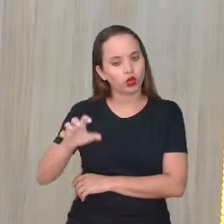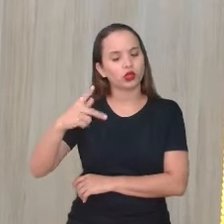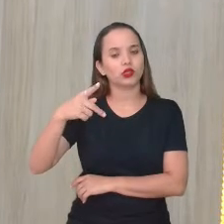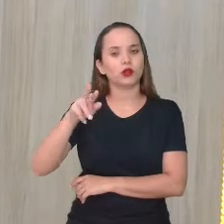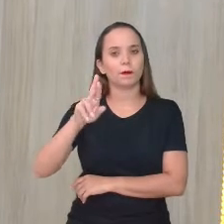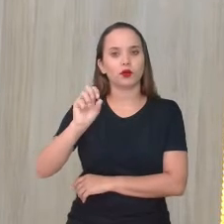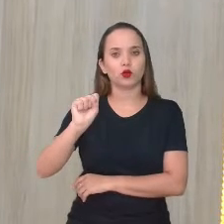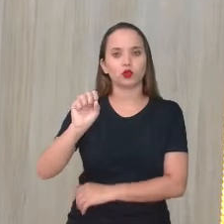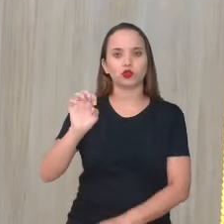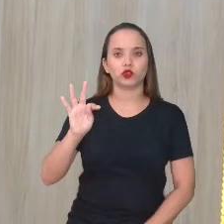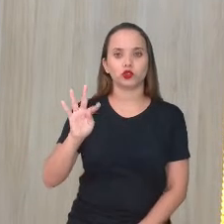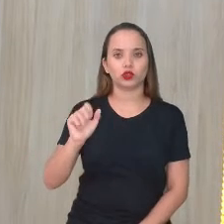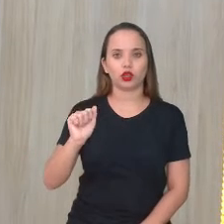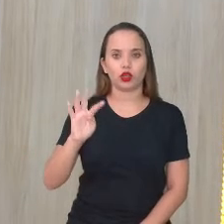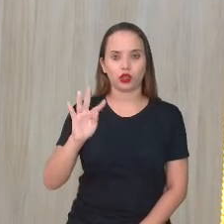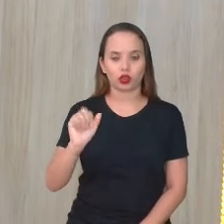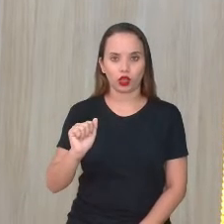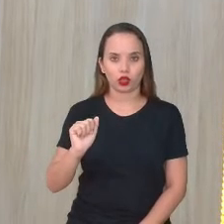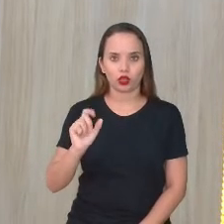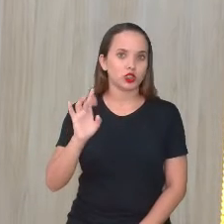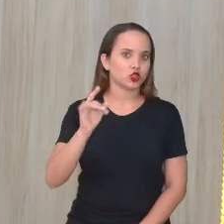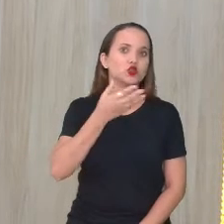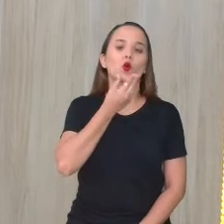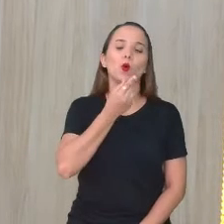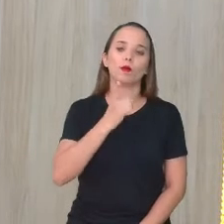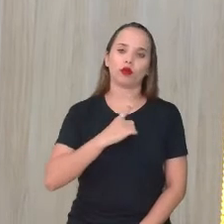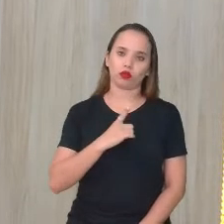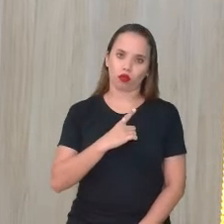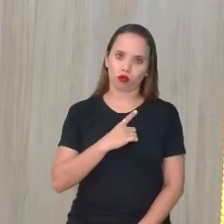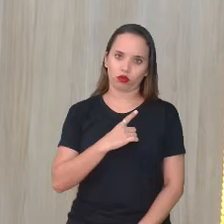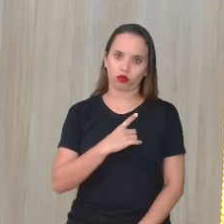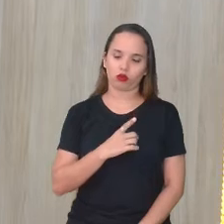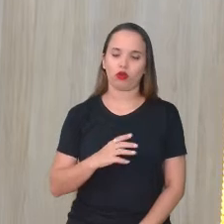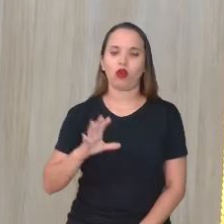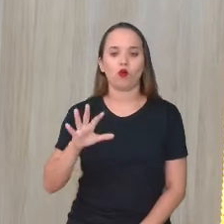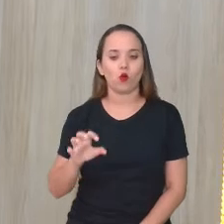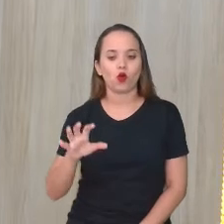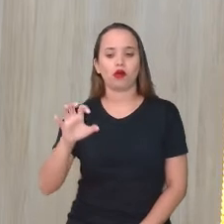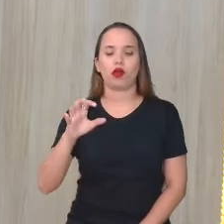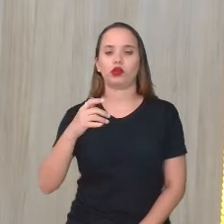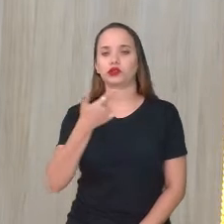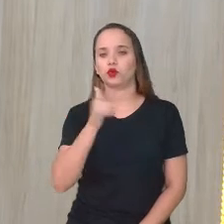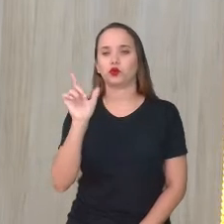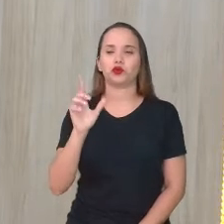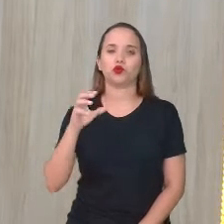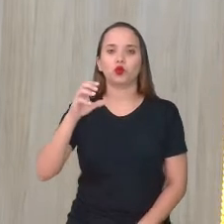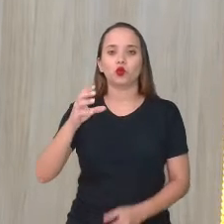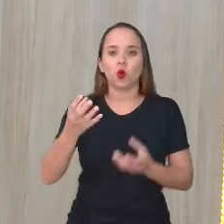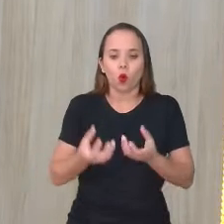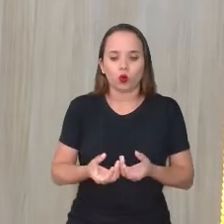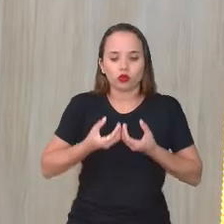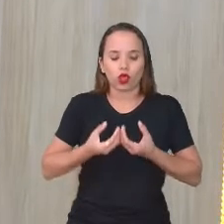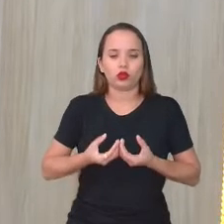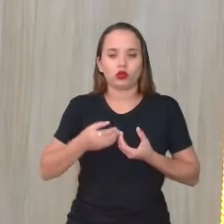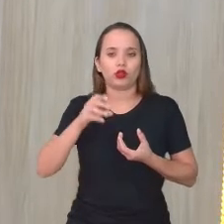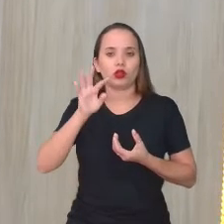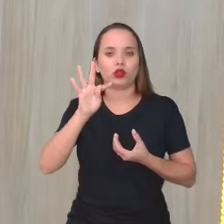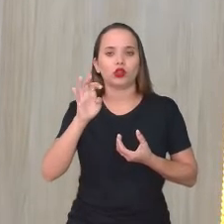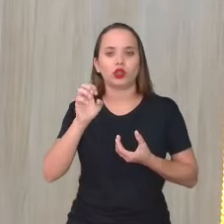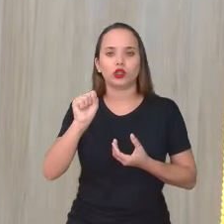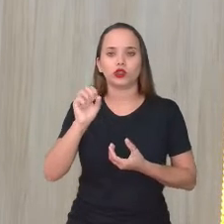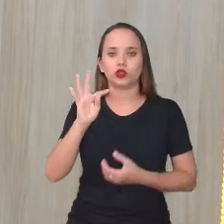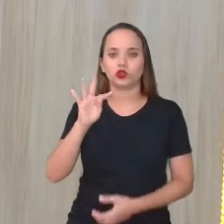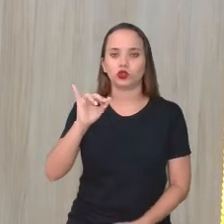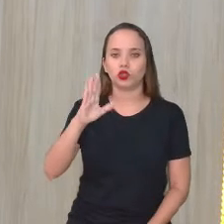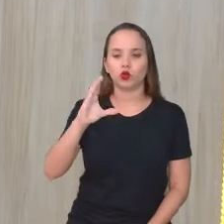próstata. Quem tem a próstata é o homem. Câncer específico no testículo, no pênis. Então,